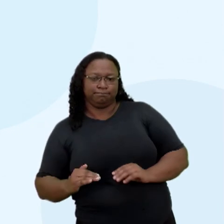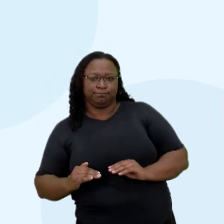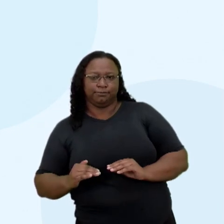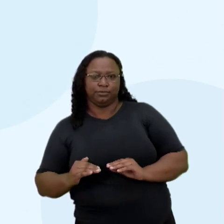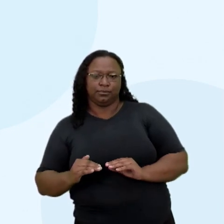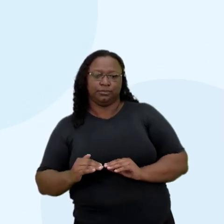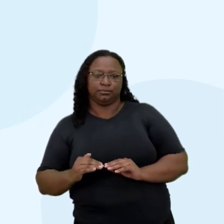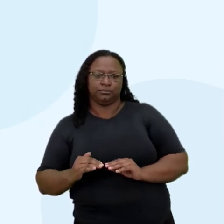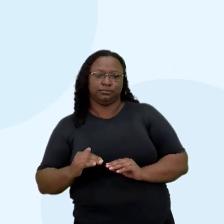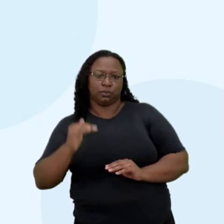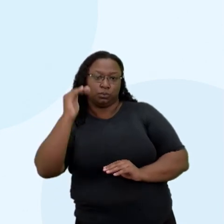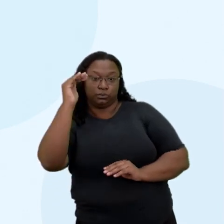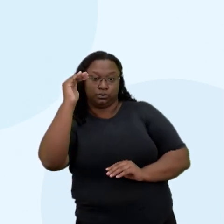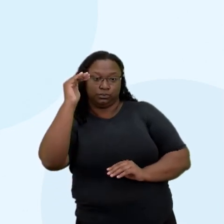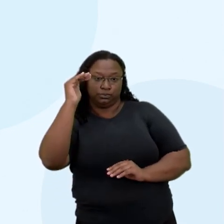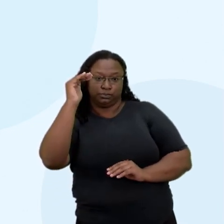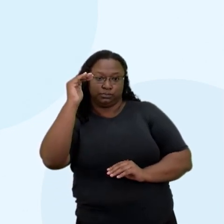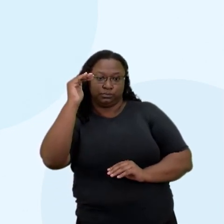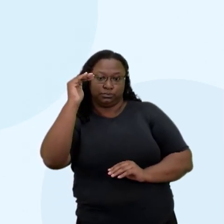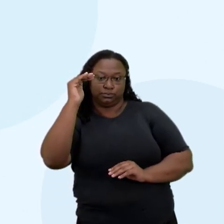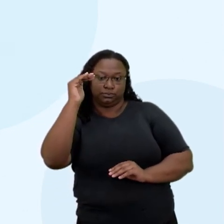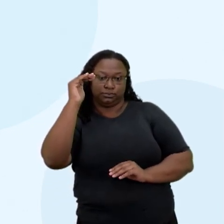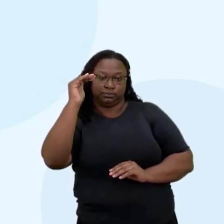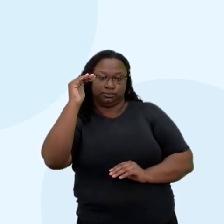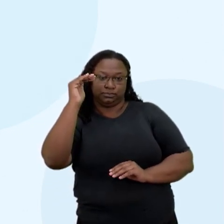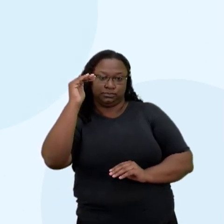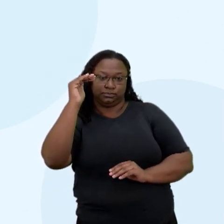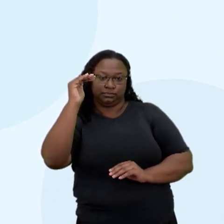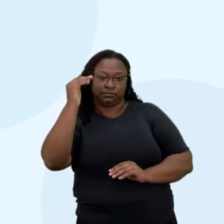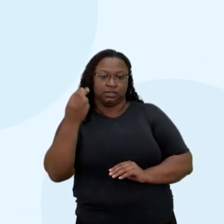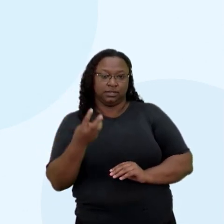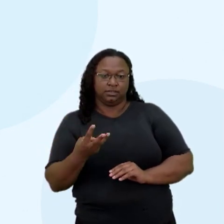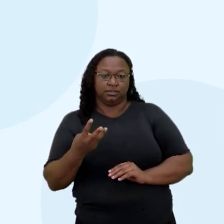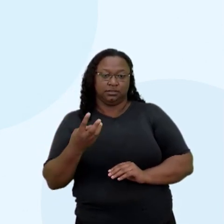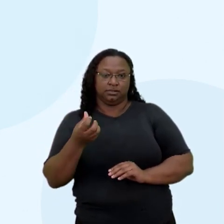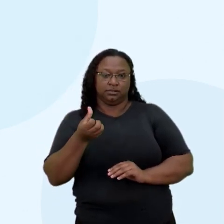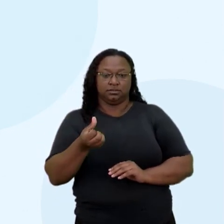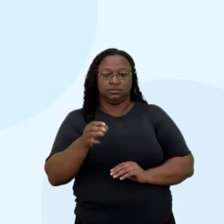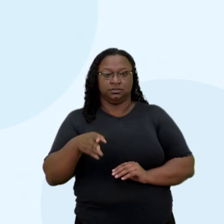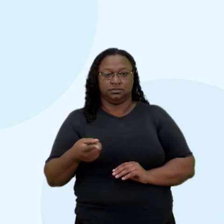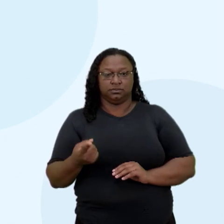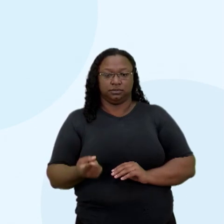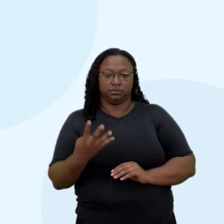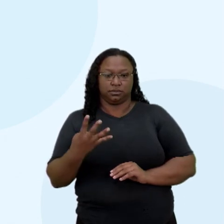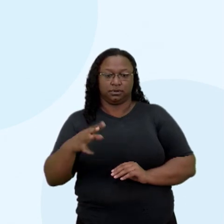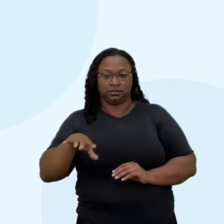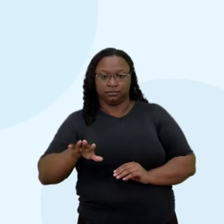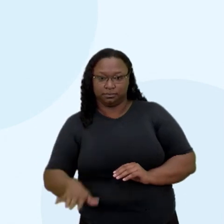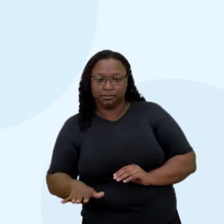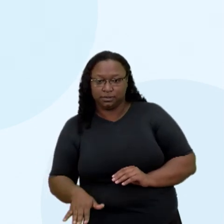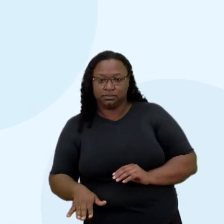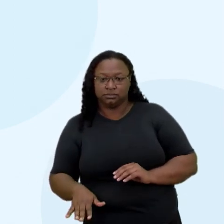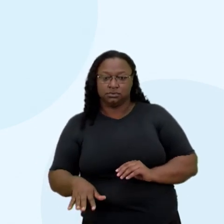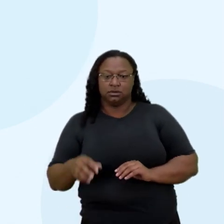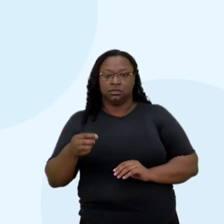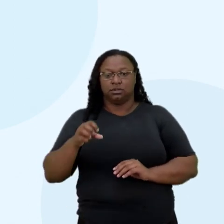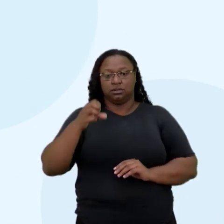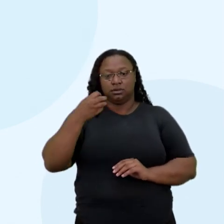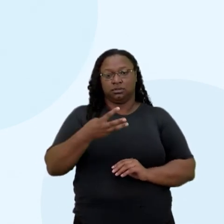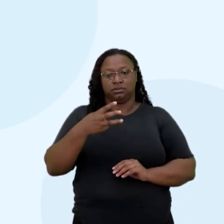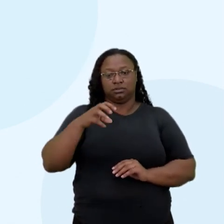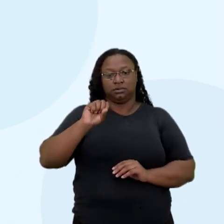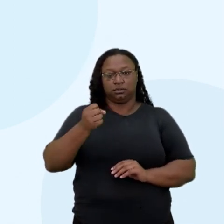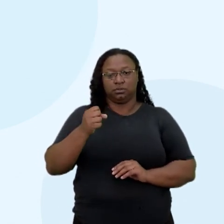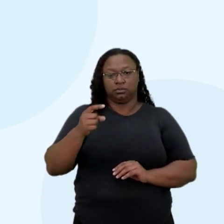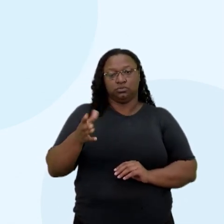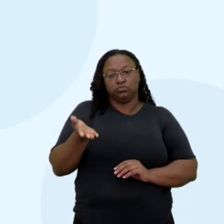o 43,4 está fora para mais, tá, ok? 36,4 para menos, tal. 38 subiu um pouquinho também,